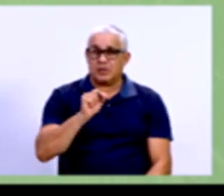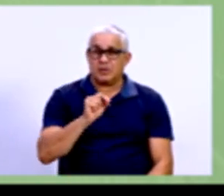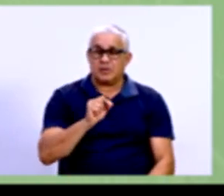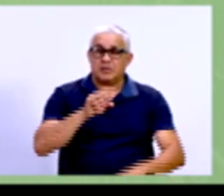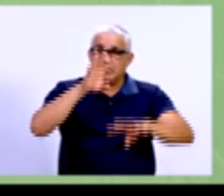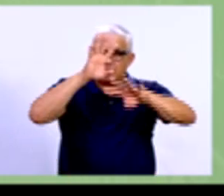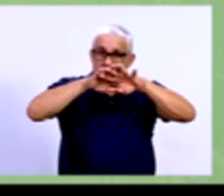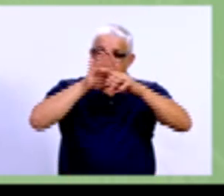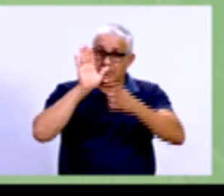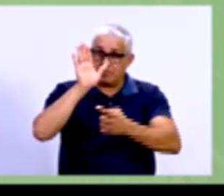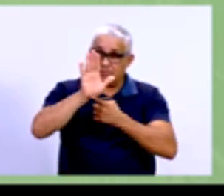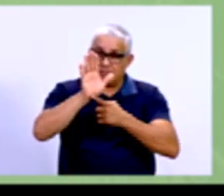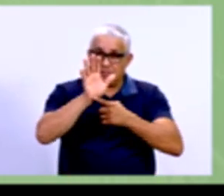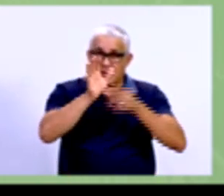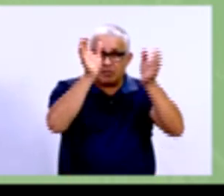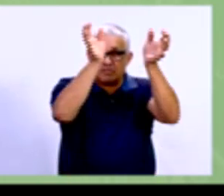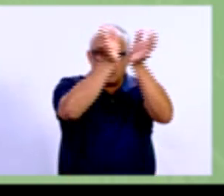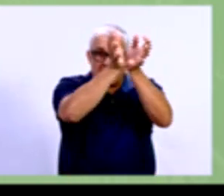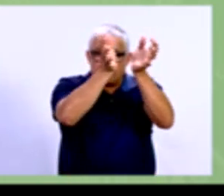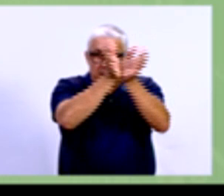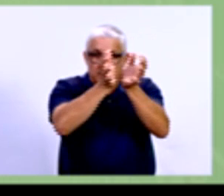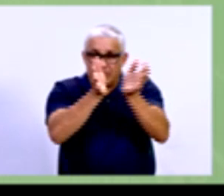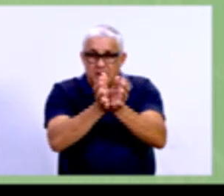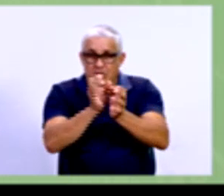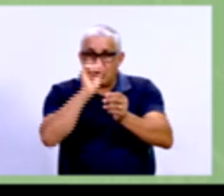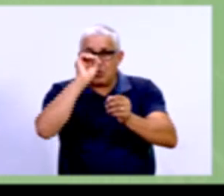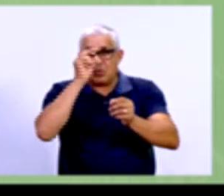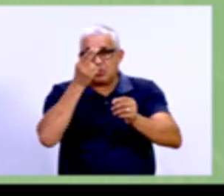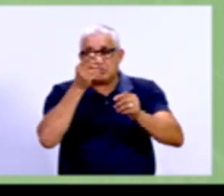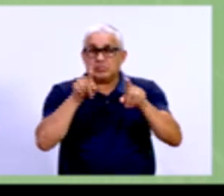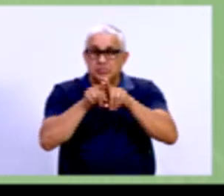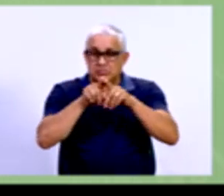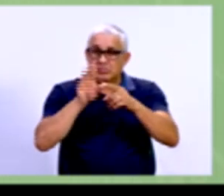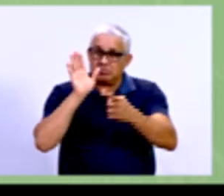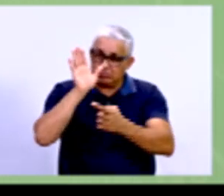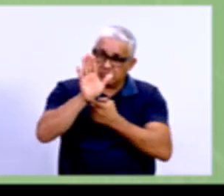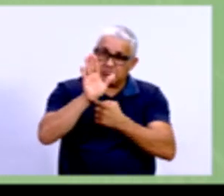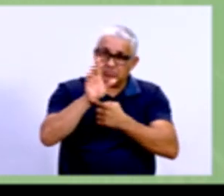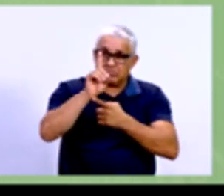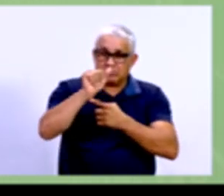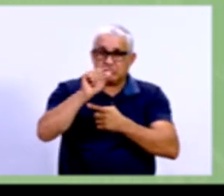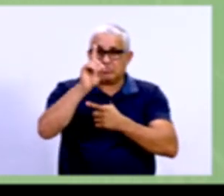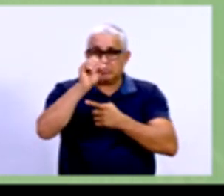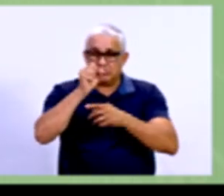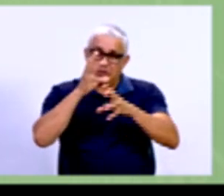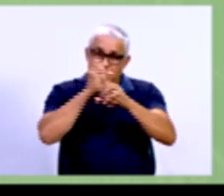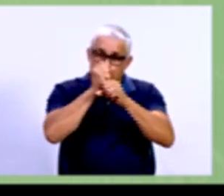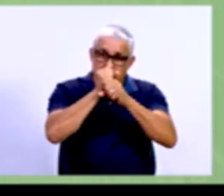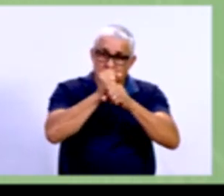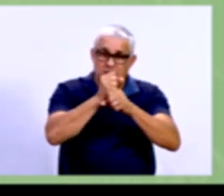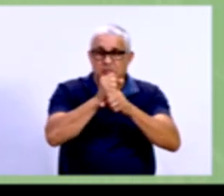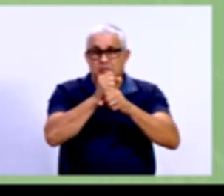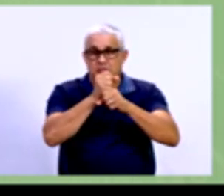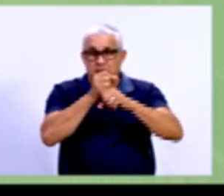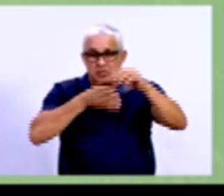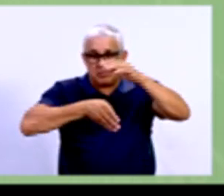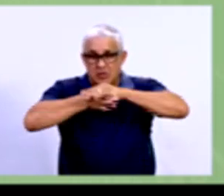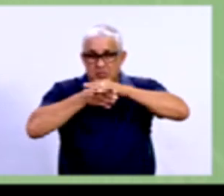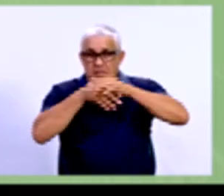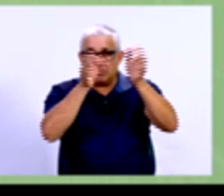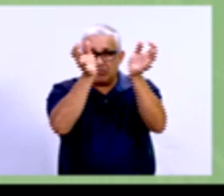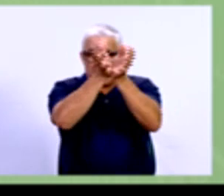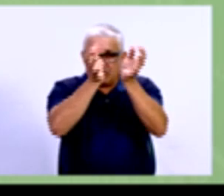que mostra classes ou intervalos das entradas e de dados com uma contagem do número de entradas de cada classe.